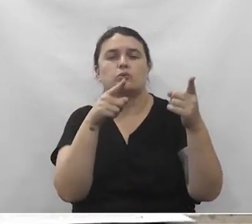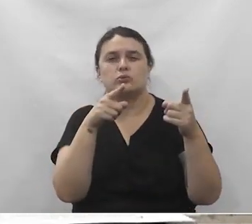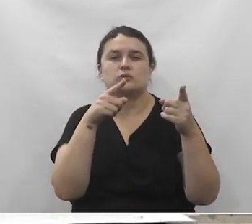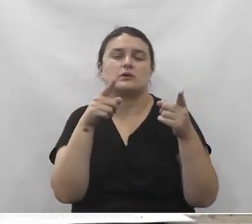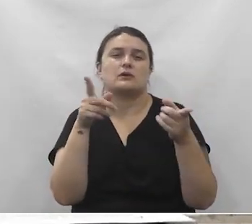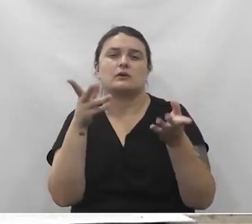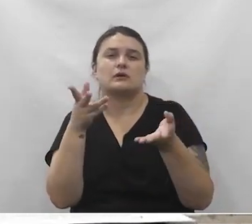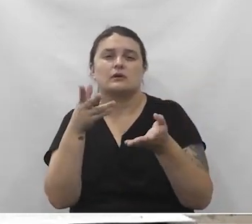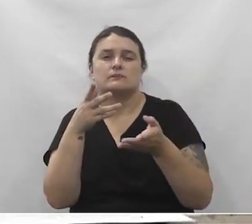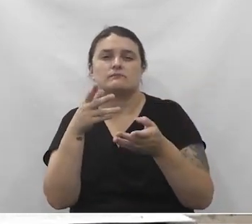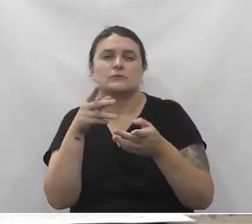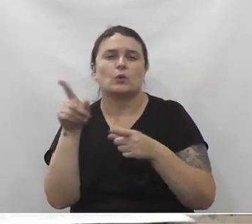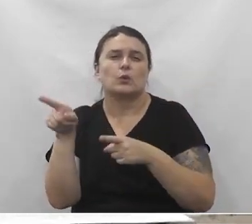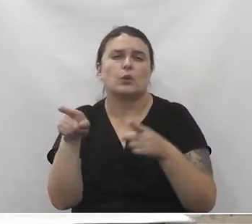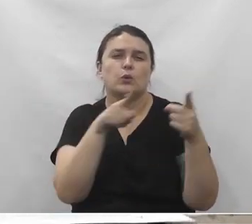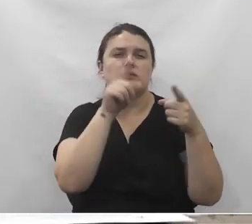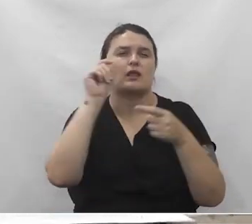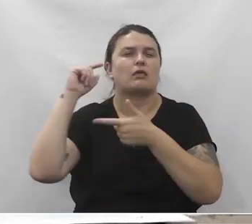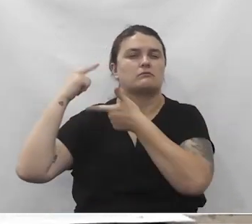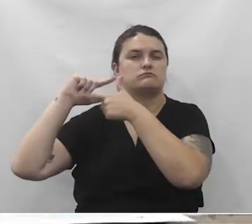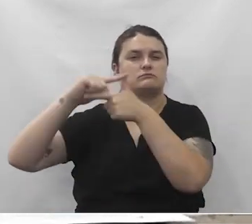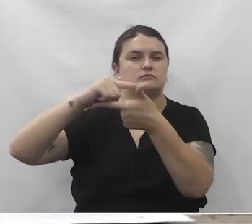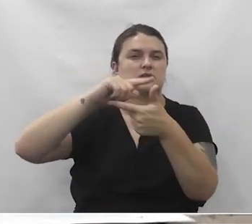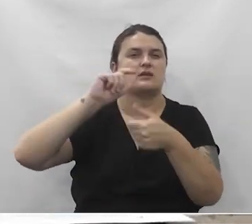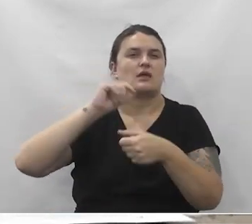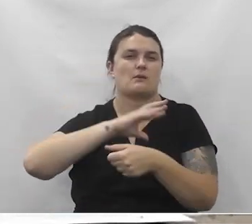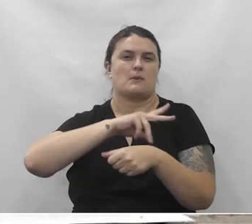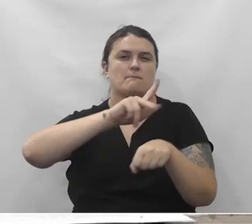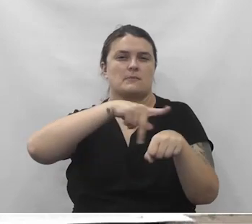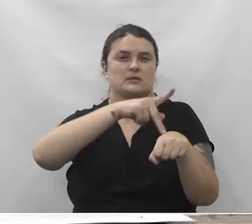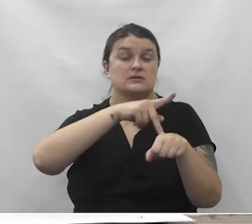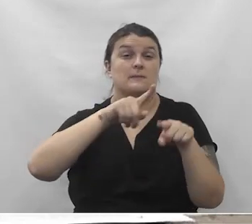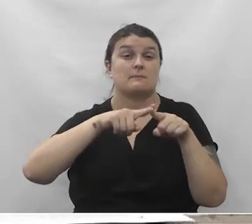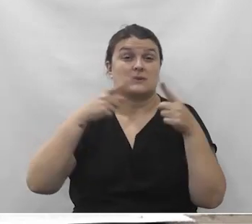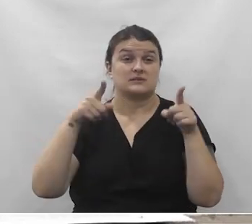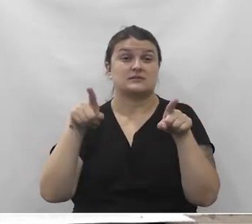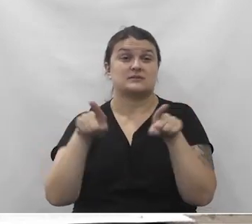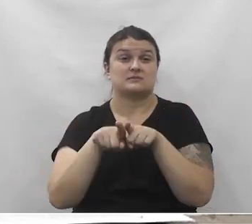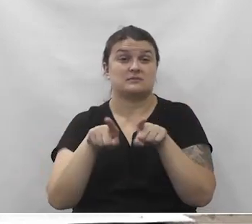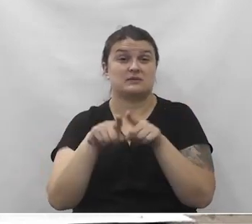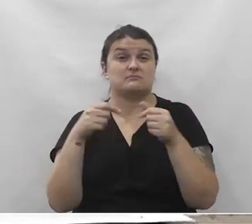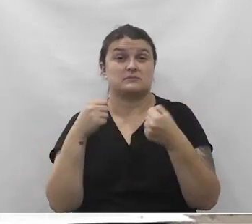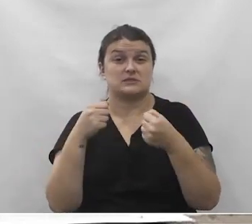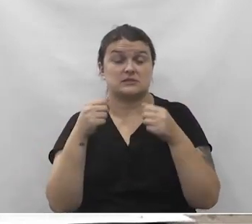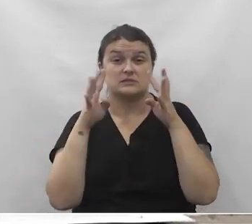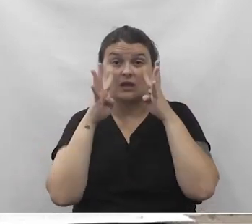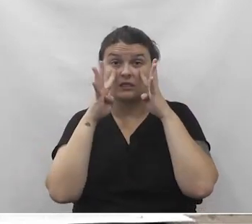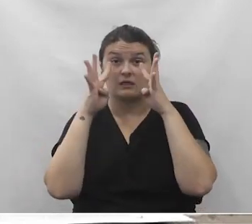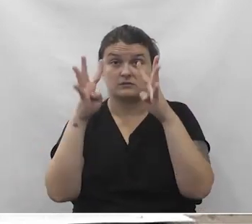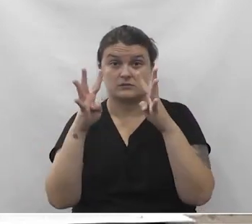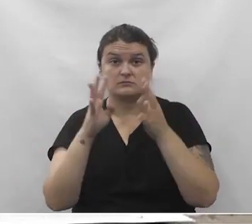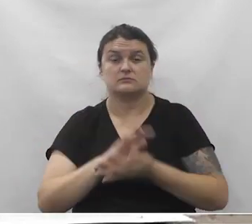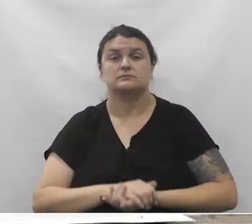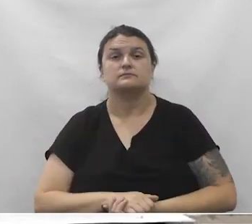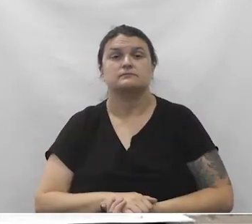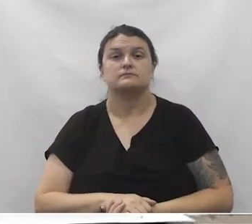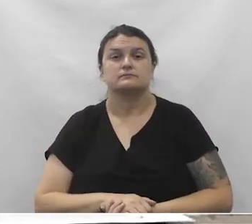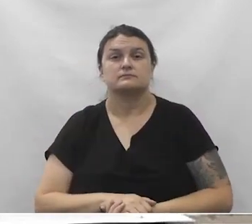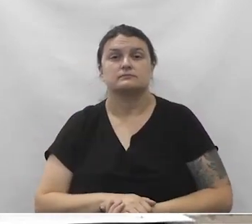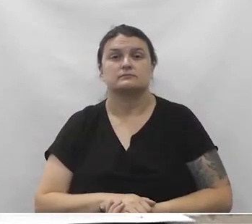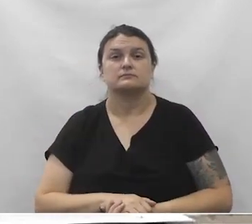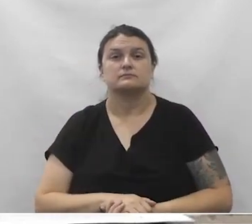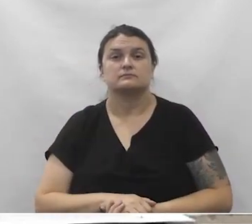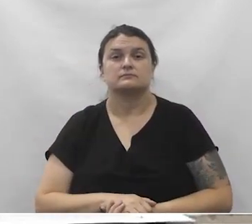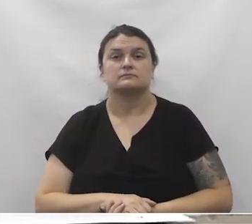Muitas vezes os conservadores os Patriotas mas a gente também tem que prestar um pouco de atenção nisso